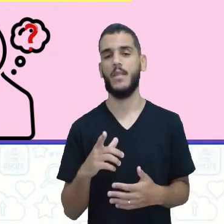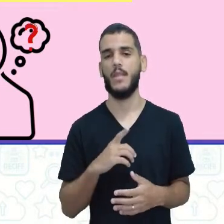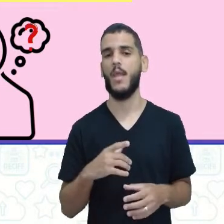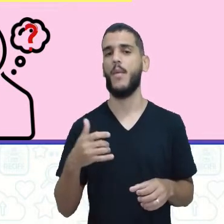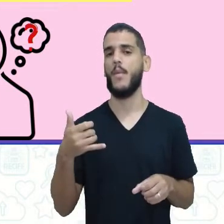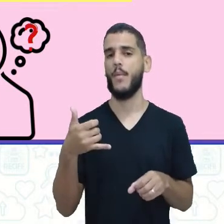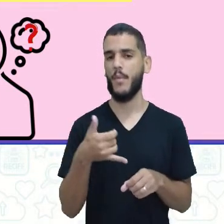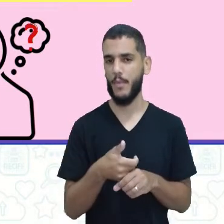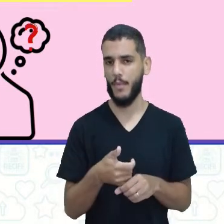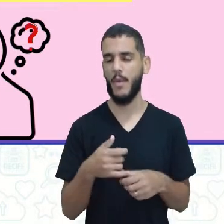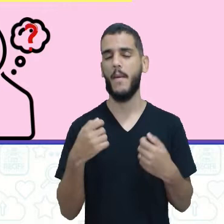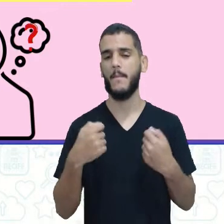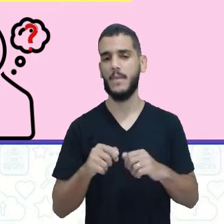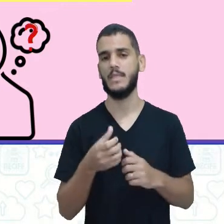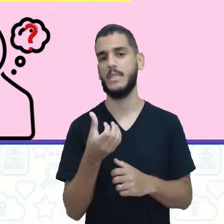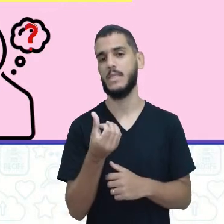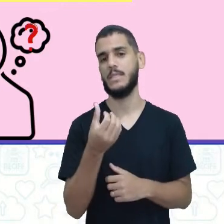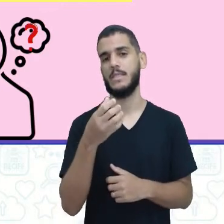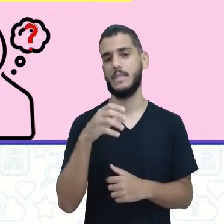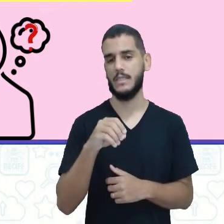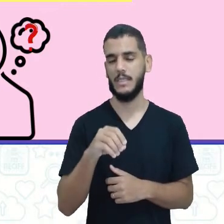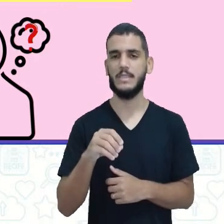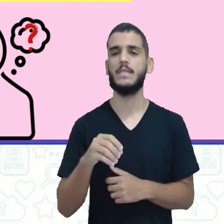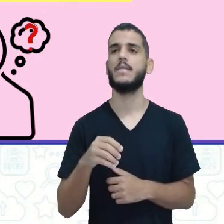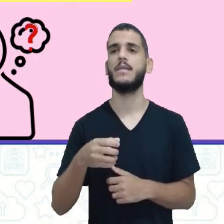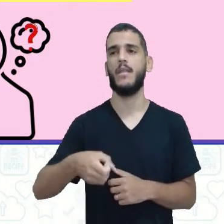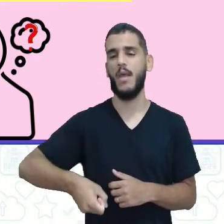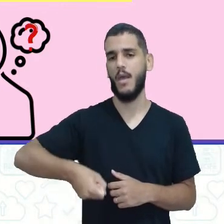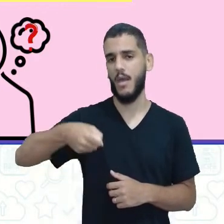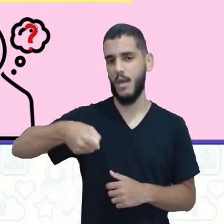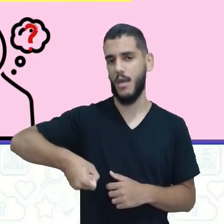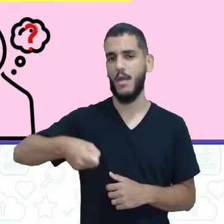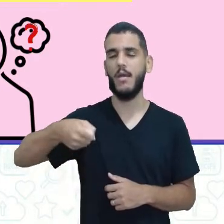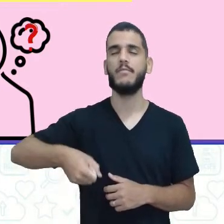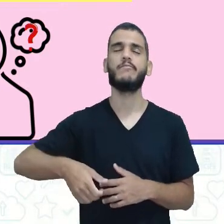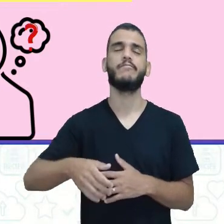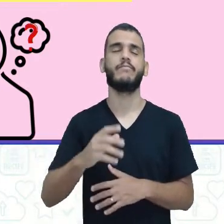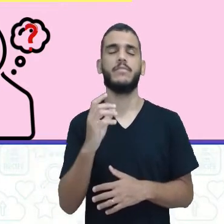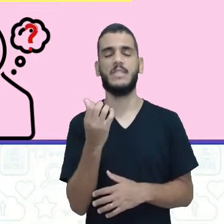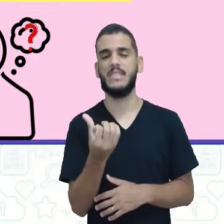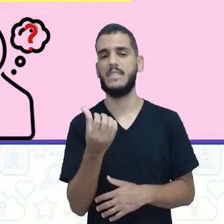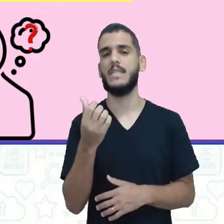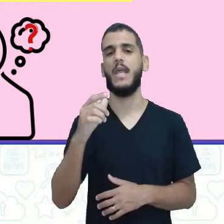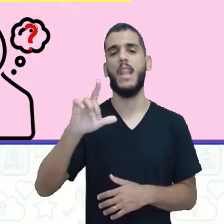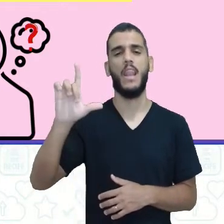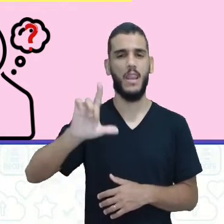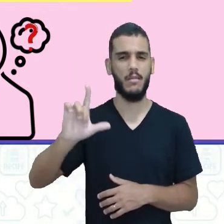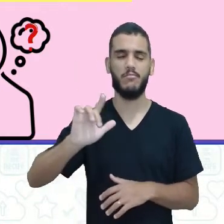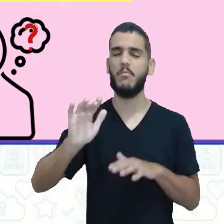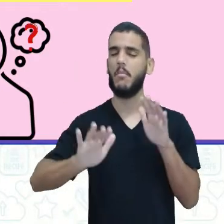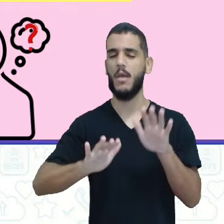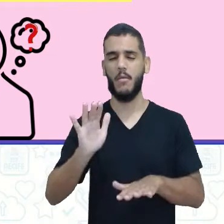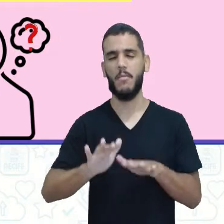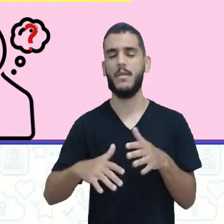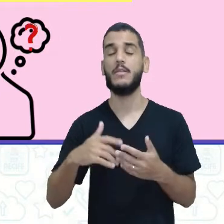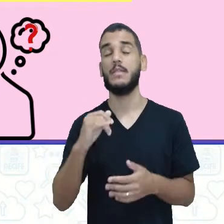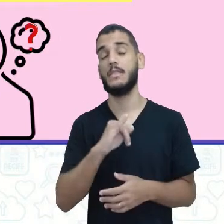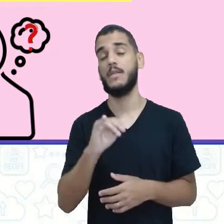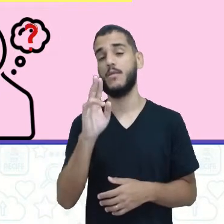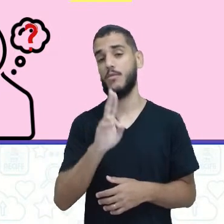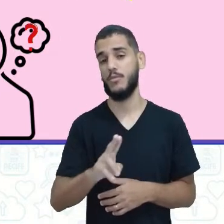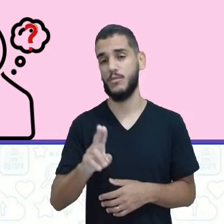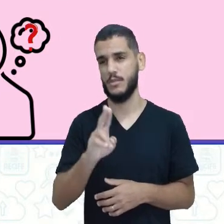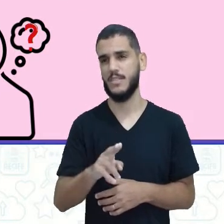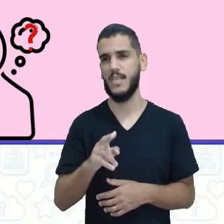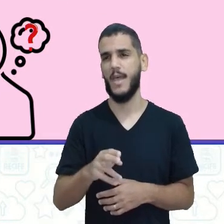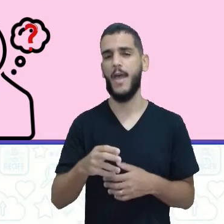são necessários 60 galões de 6 litros cada um. Se forem usados galões de